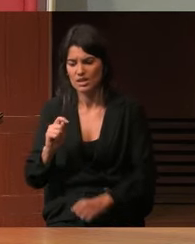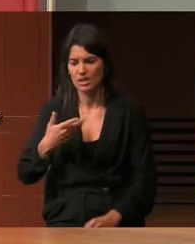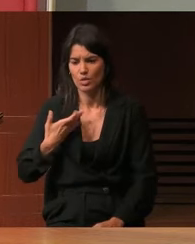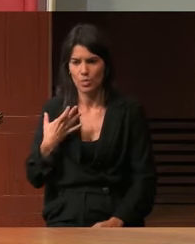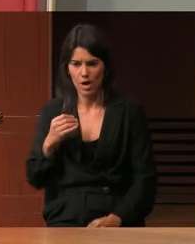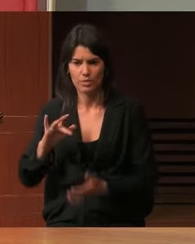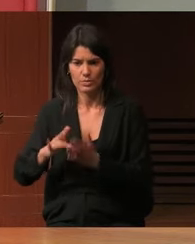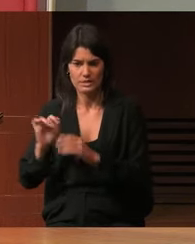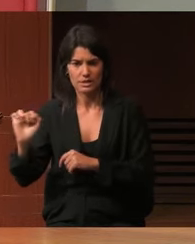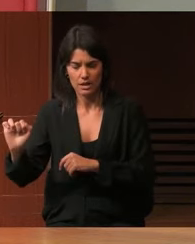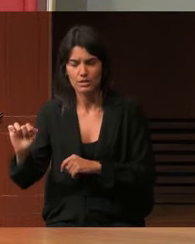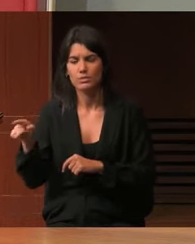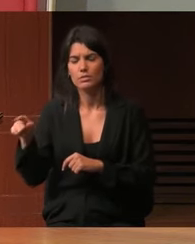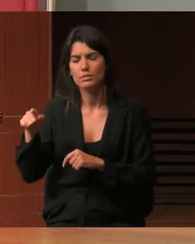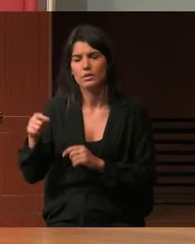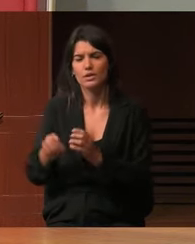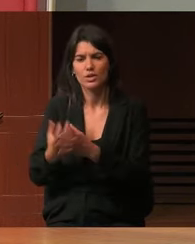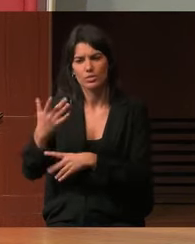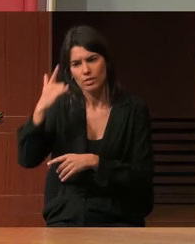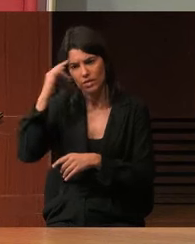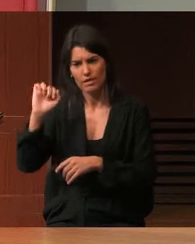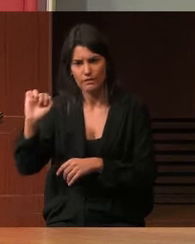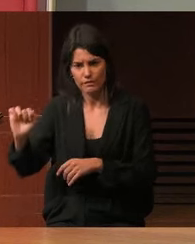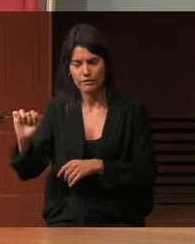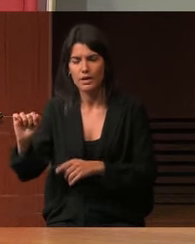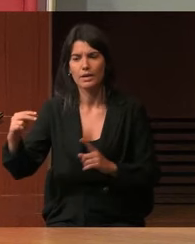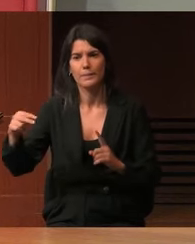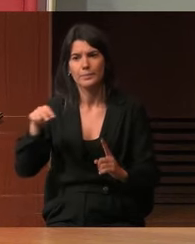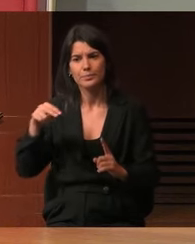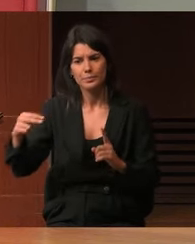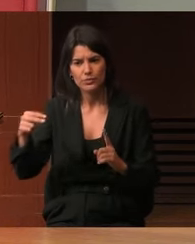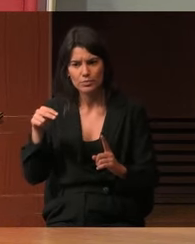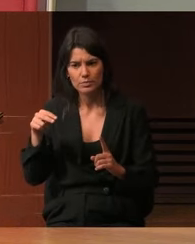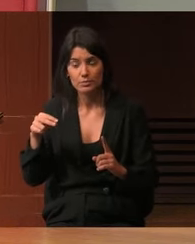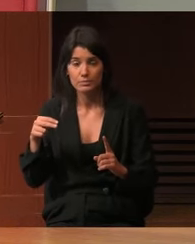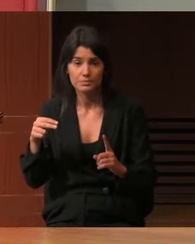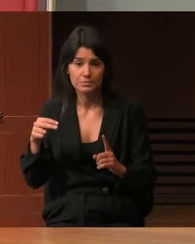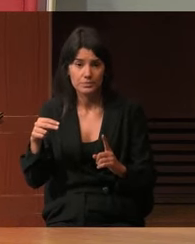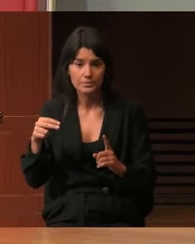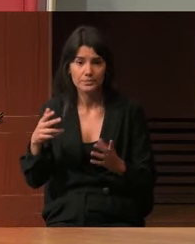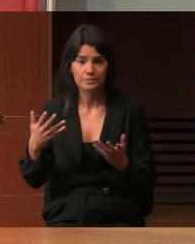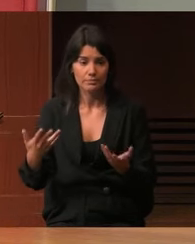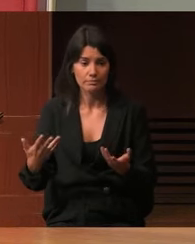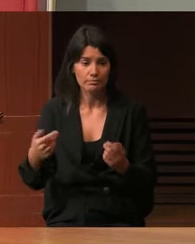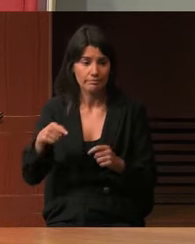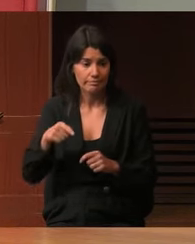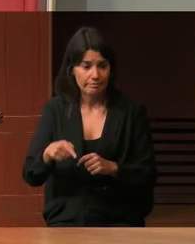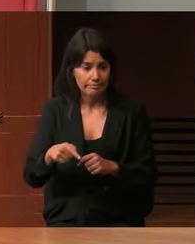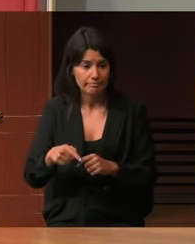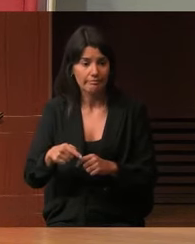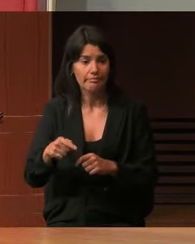Castro vem desenvolvendo sob a designação perspectivismo ameríndio, chamando a atenção